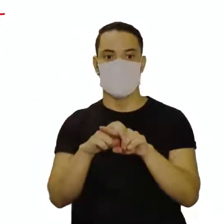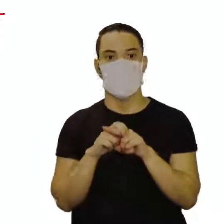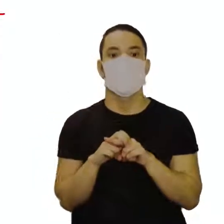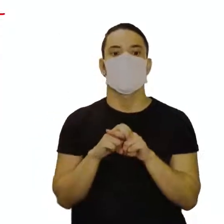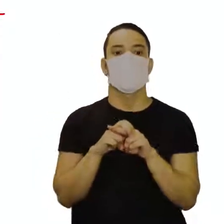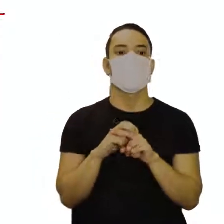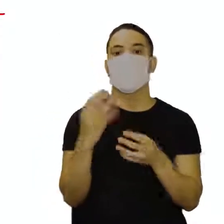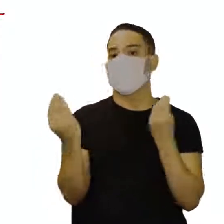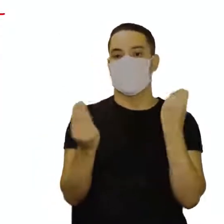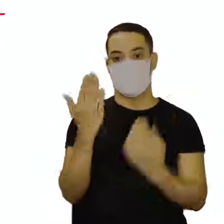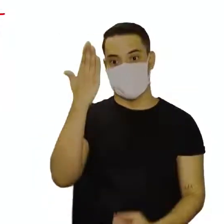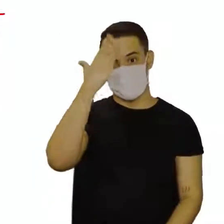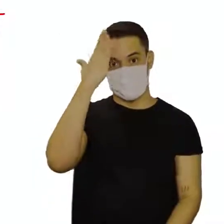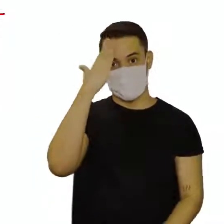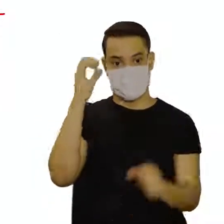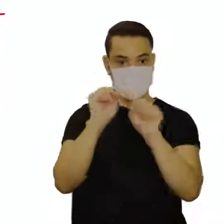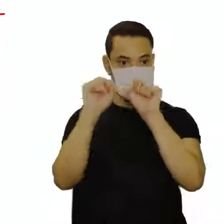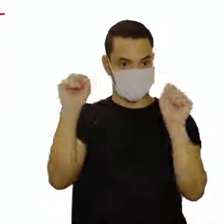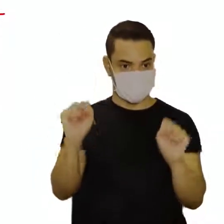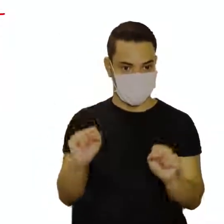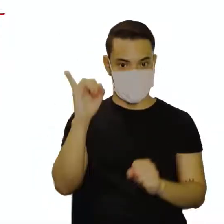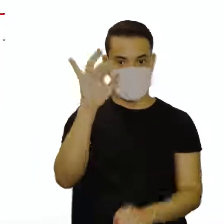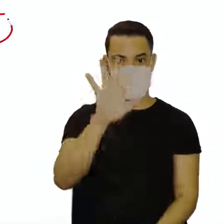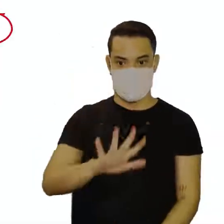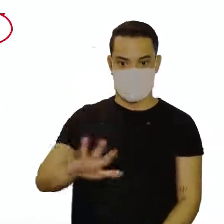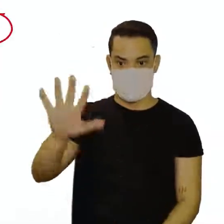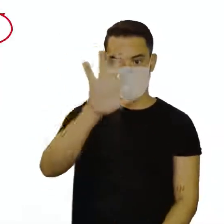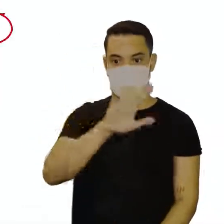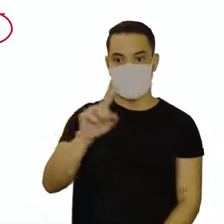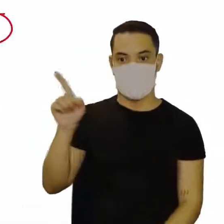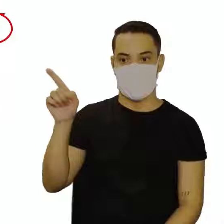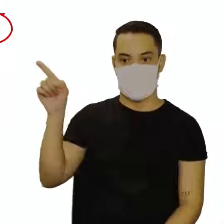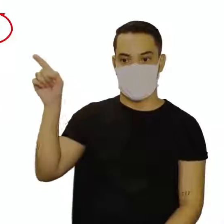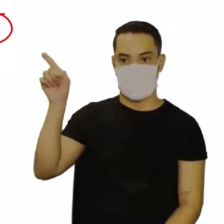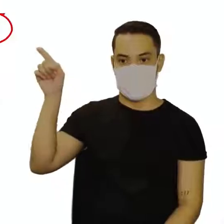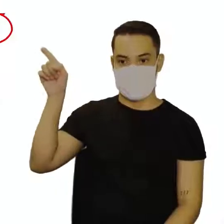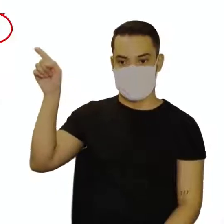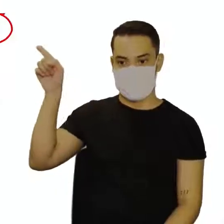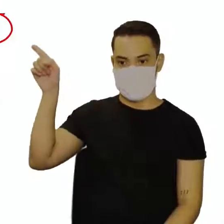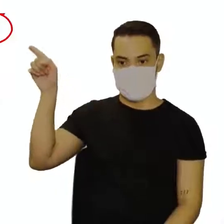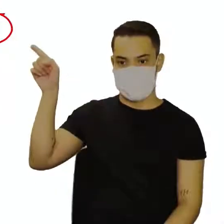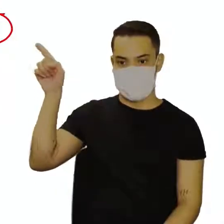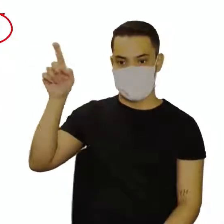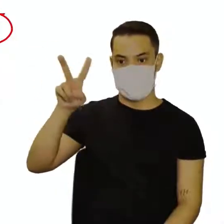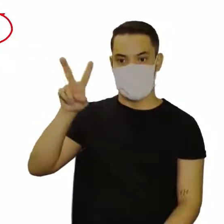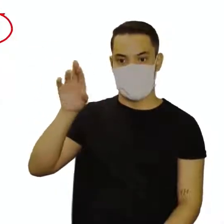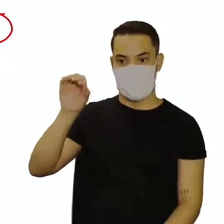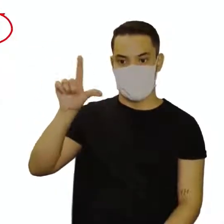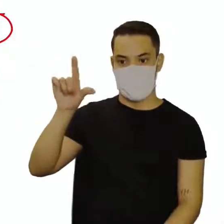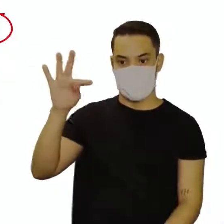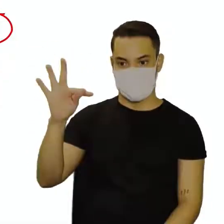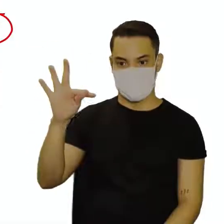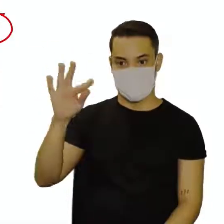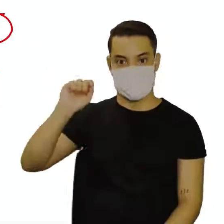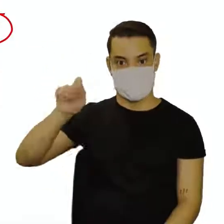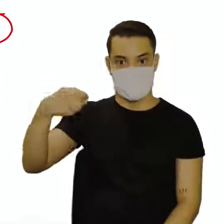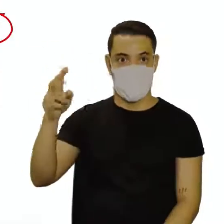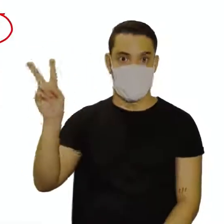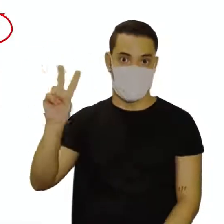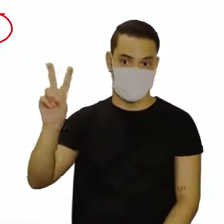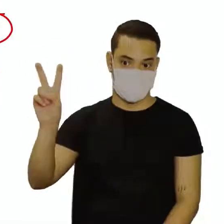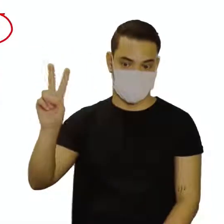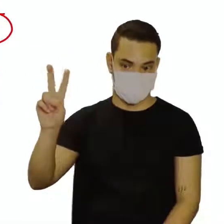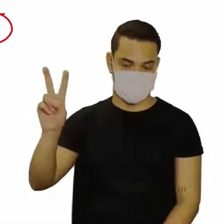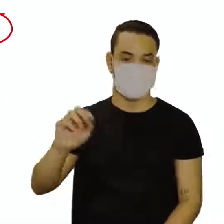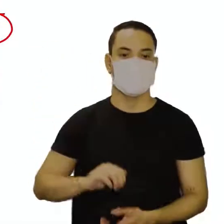Sistema Internacional de Unidades é o volt, mesma unidade da força